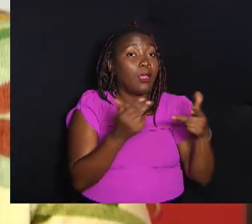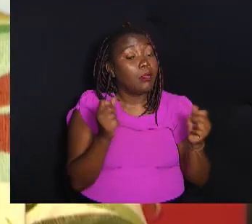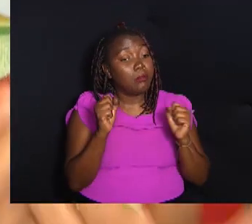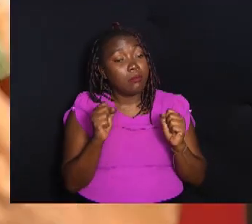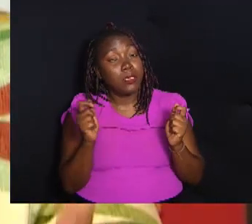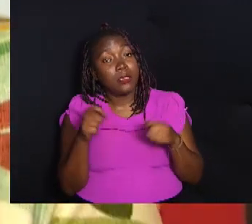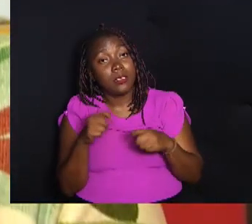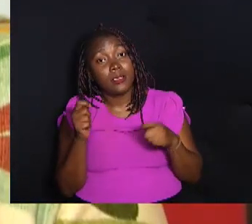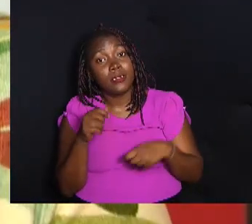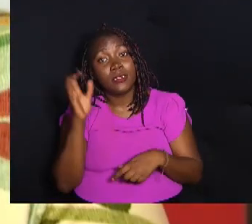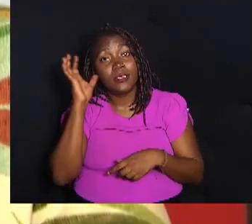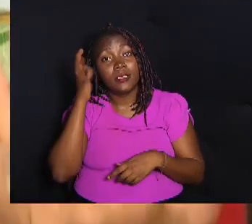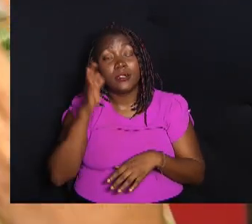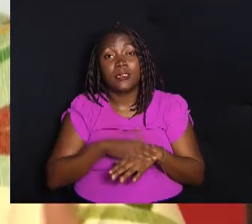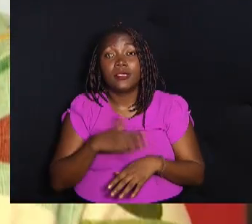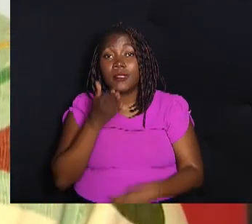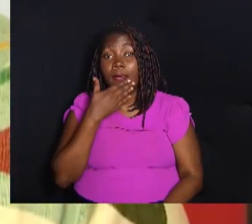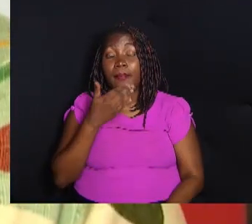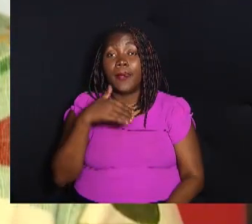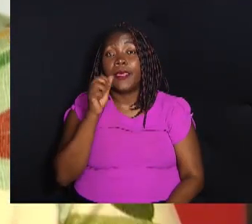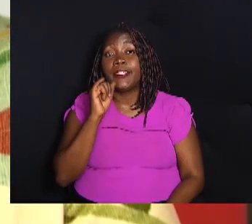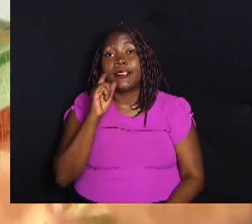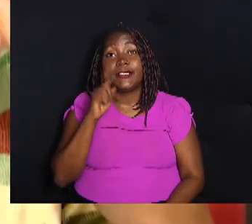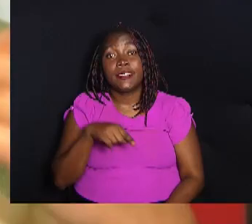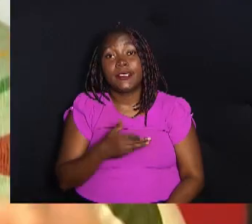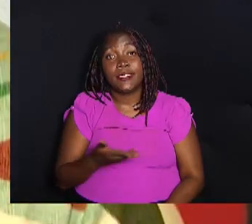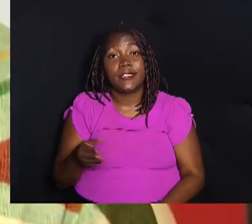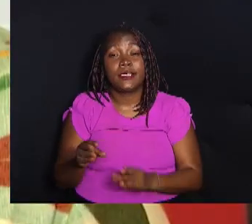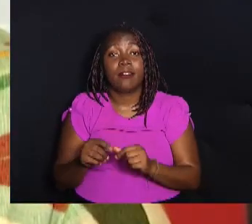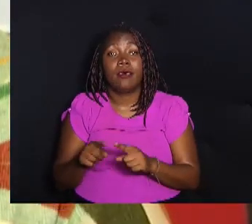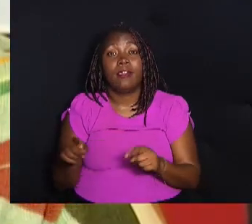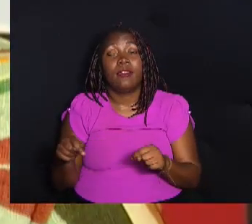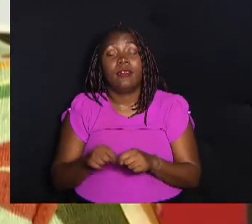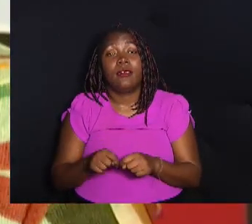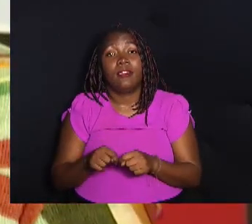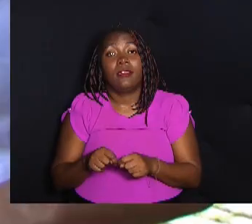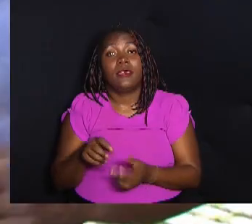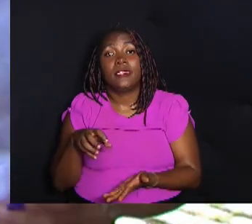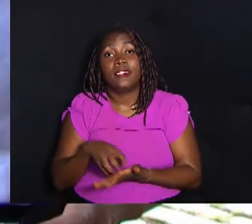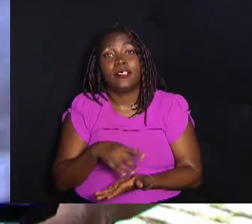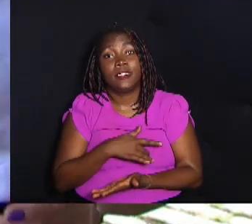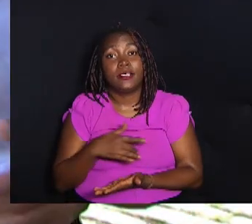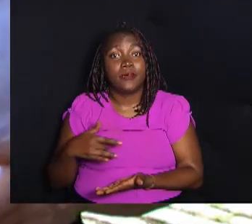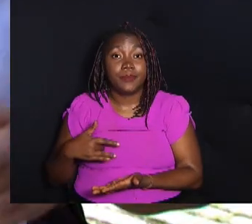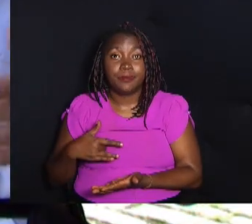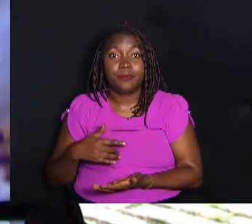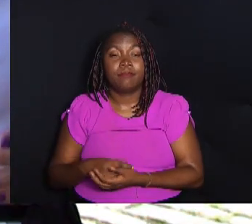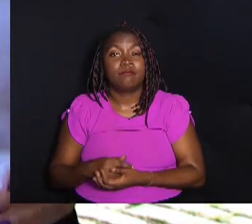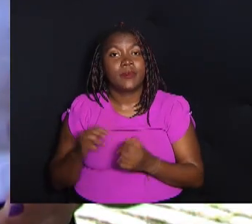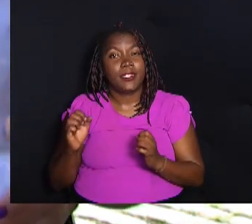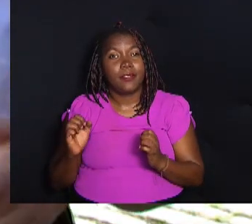seri uma resolução mais efetiva se fosse feito no território se fosse feito no Centro de Saúde com os eventos